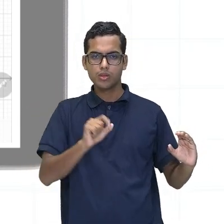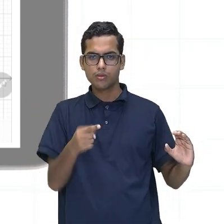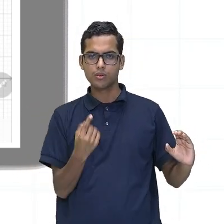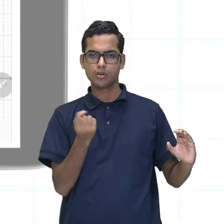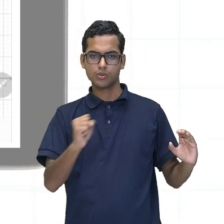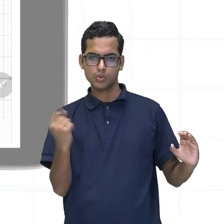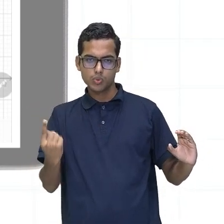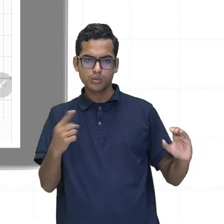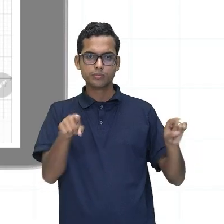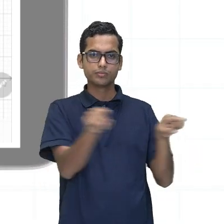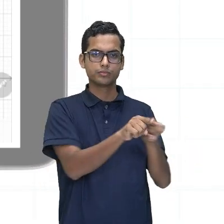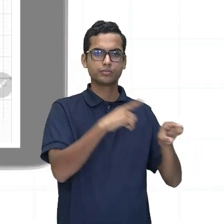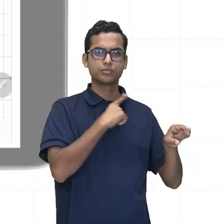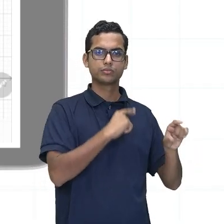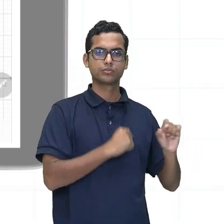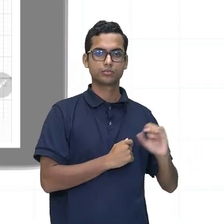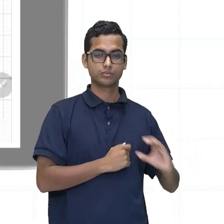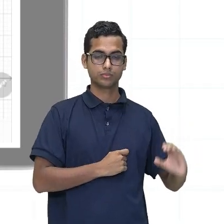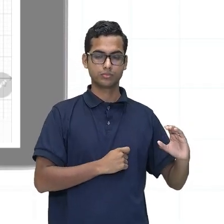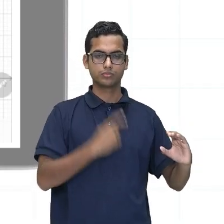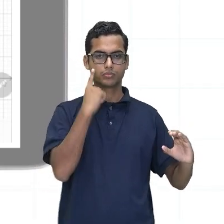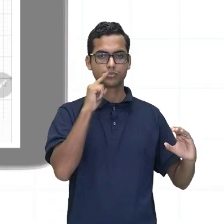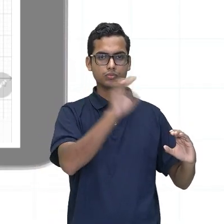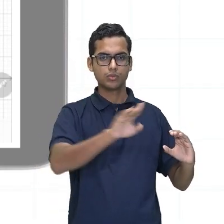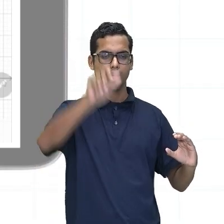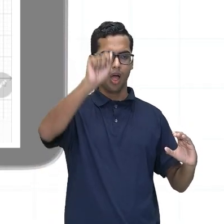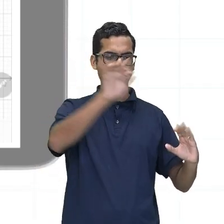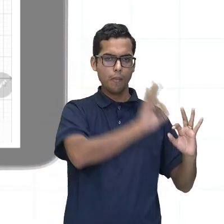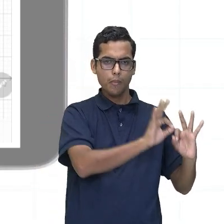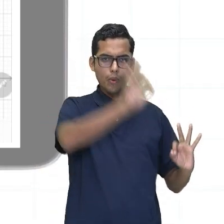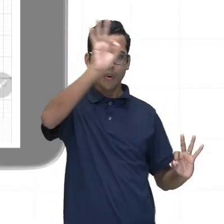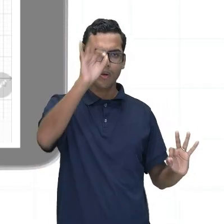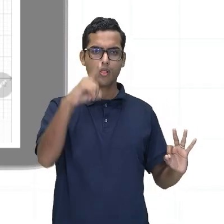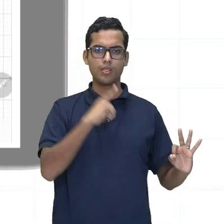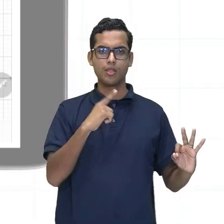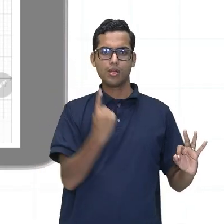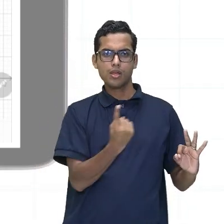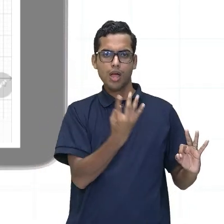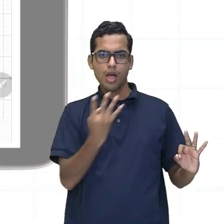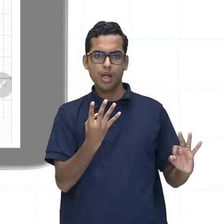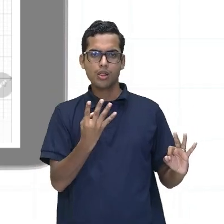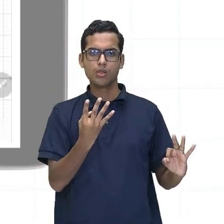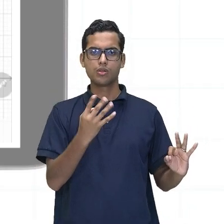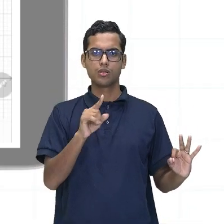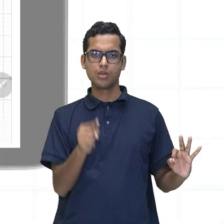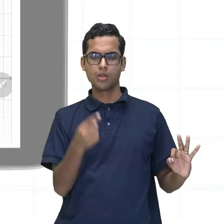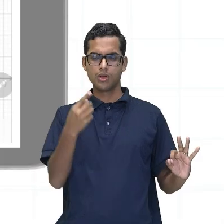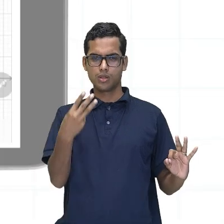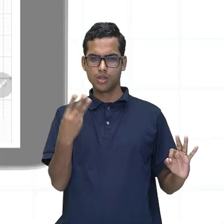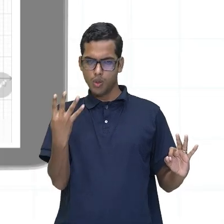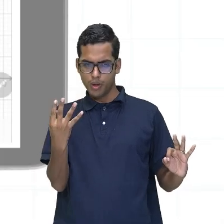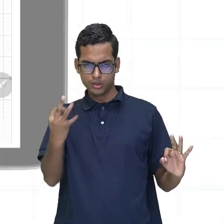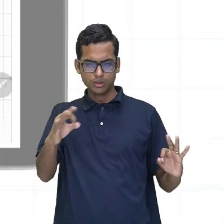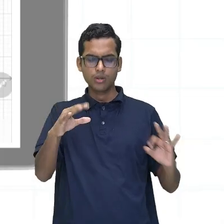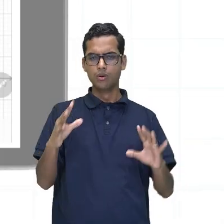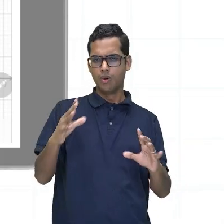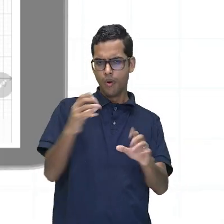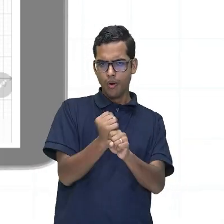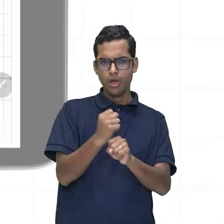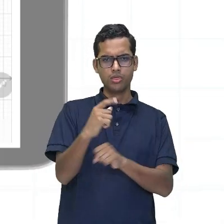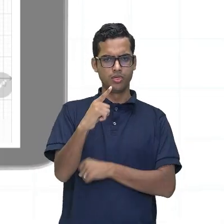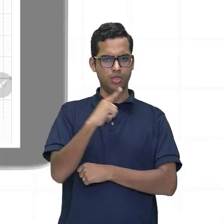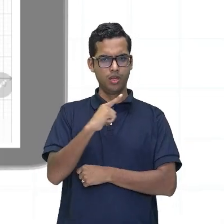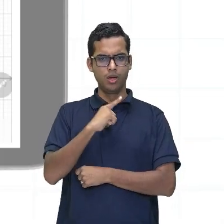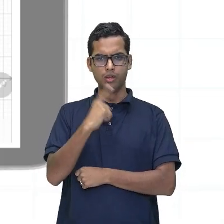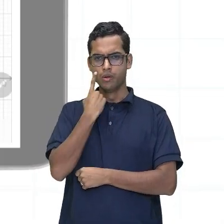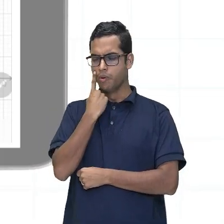14,34. Então, a gente vai verificar qual a maior medida dessas três. Está aqui a medida que vai de